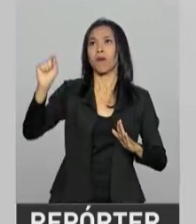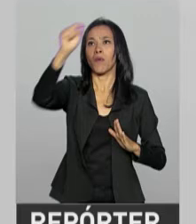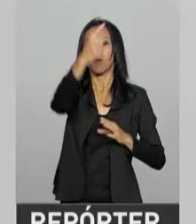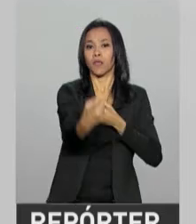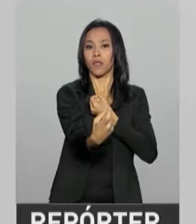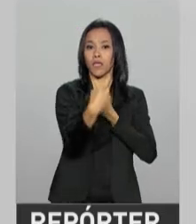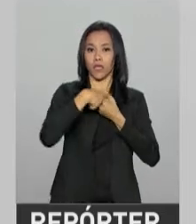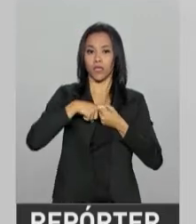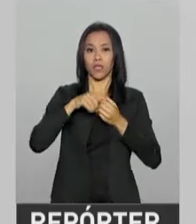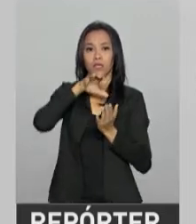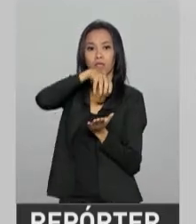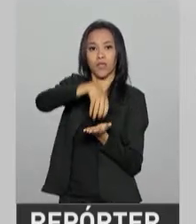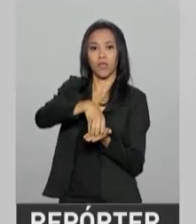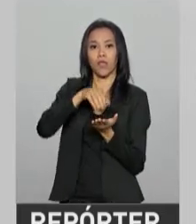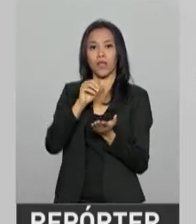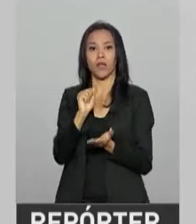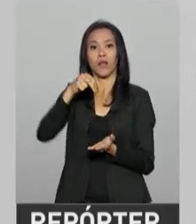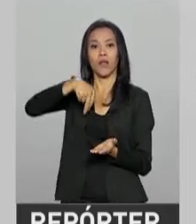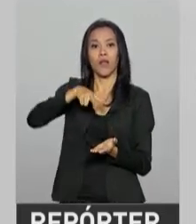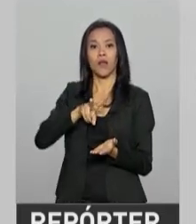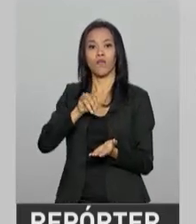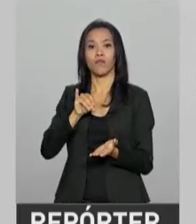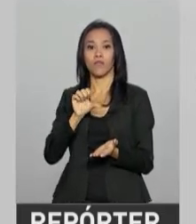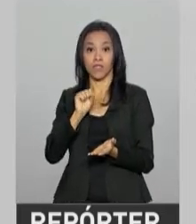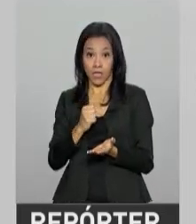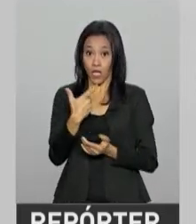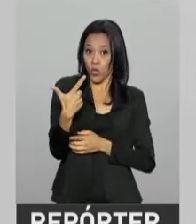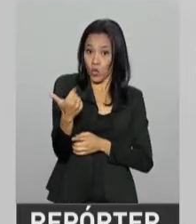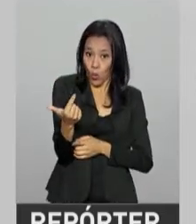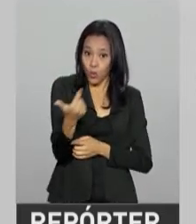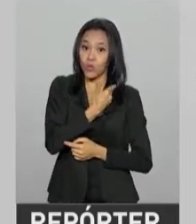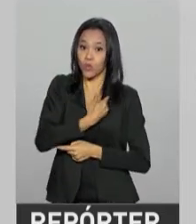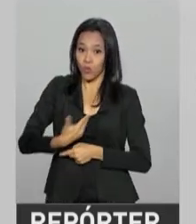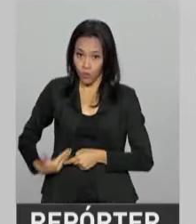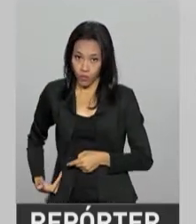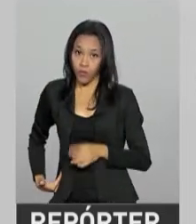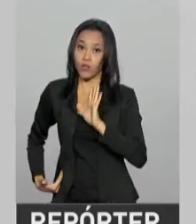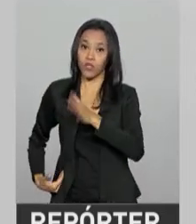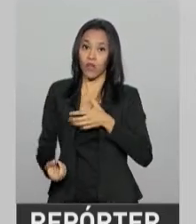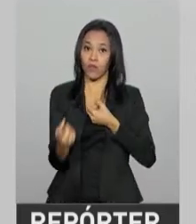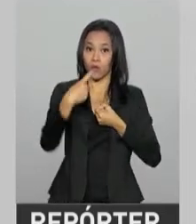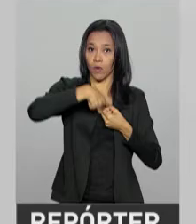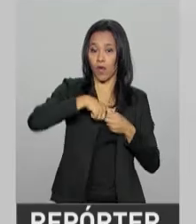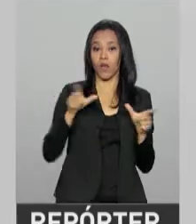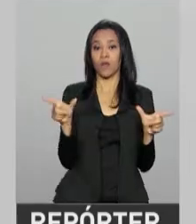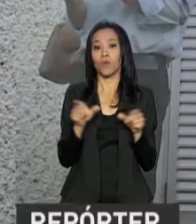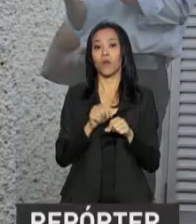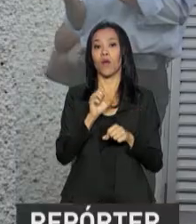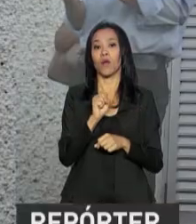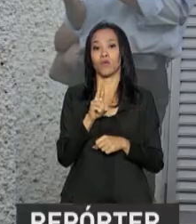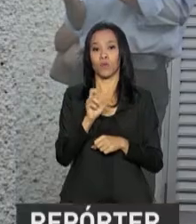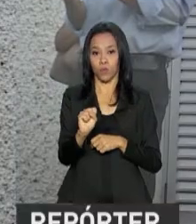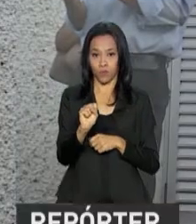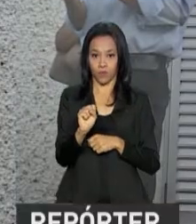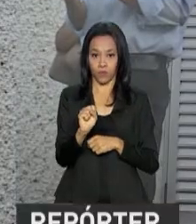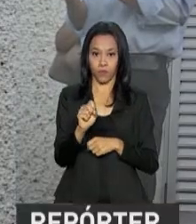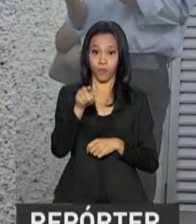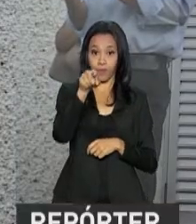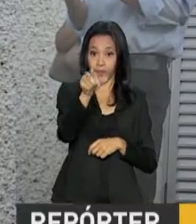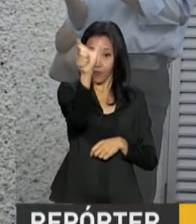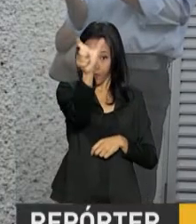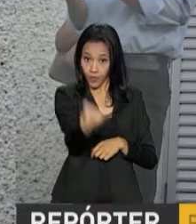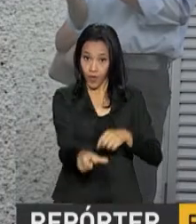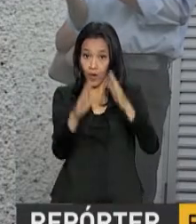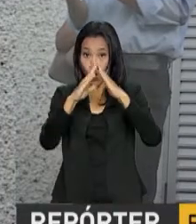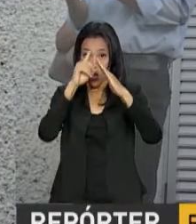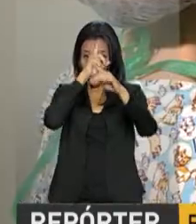anvisa desses 12 são públicos vinculados ao sistema único de saúde o sus o hospital materno